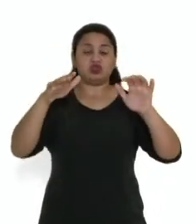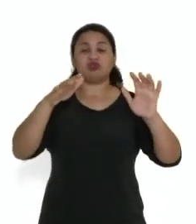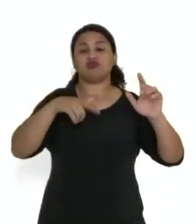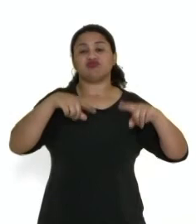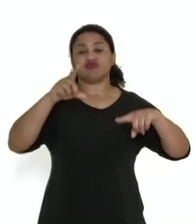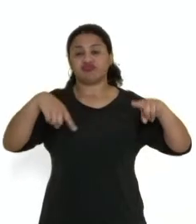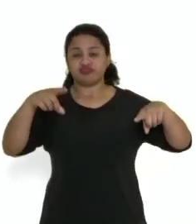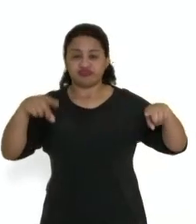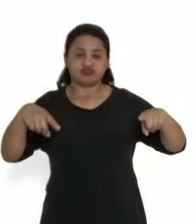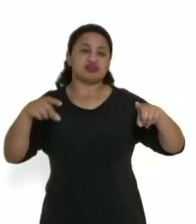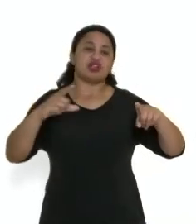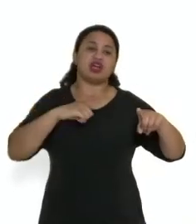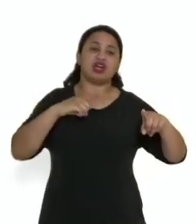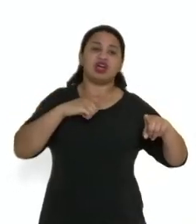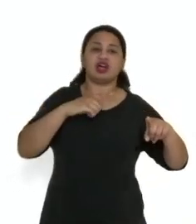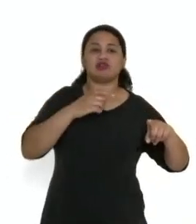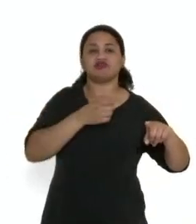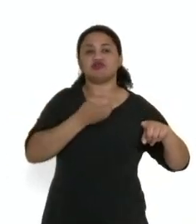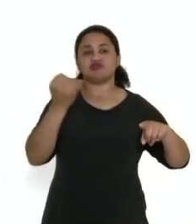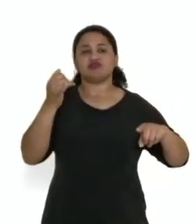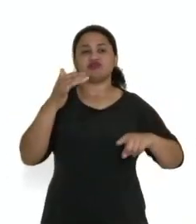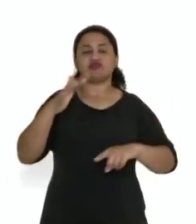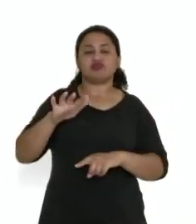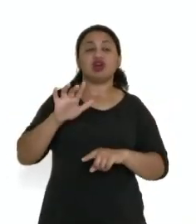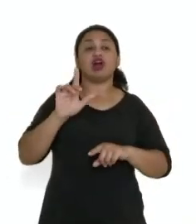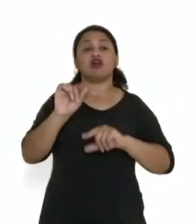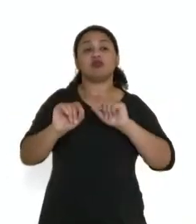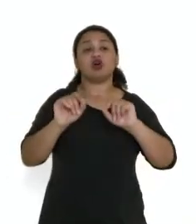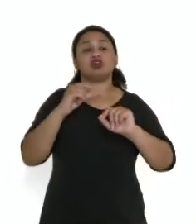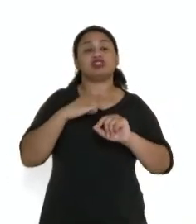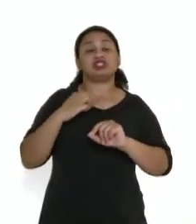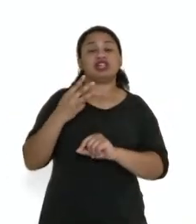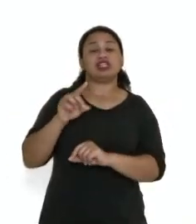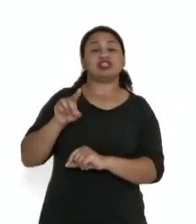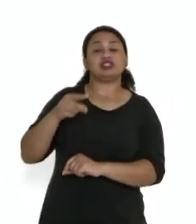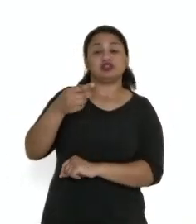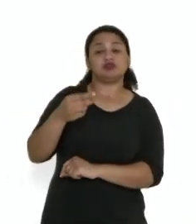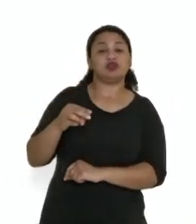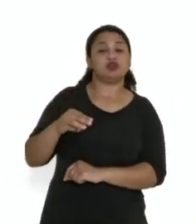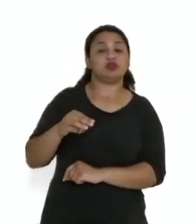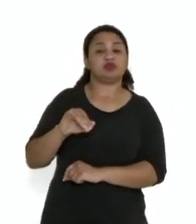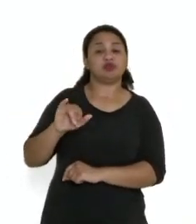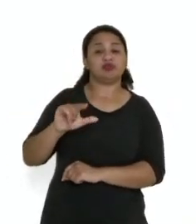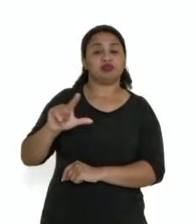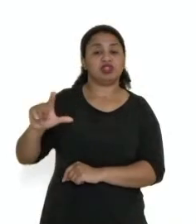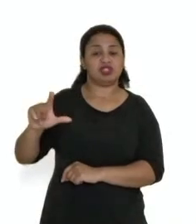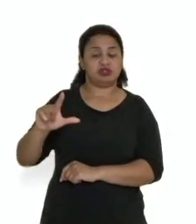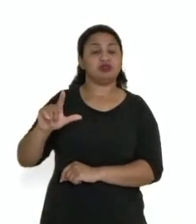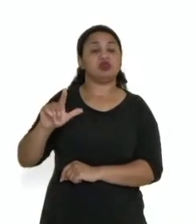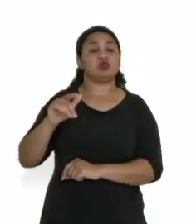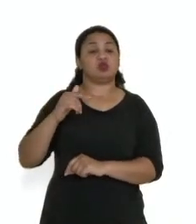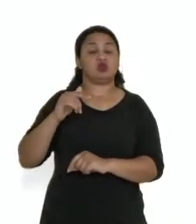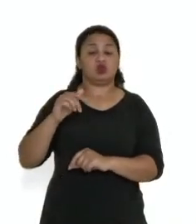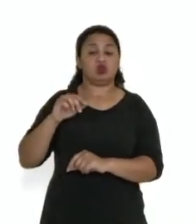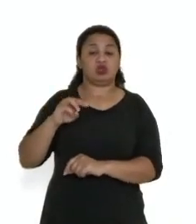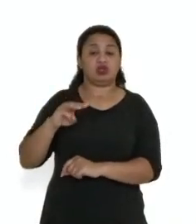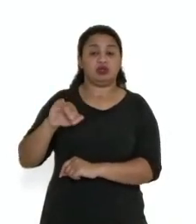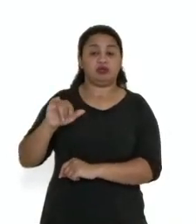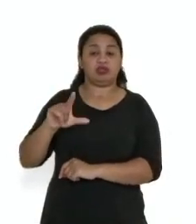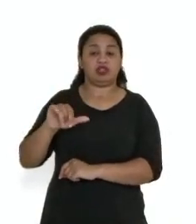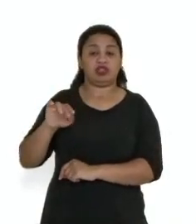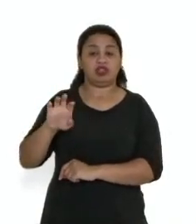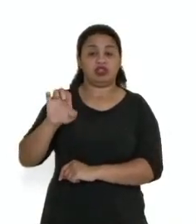irregulares, com índice pluviométrico que pode chegar a 3.000 milímetros. Então é um tipo climático que ocorre aqui